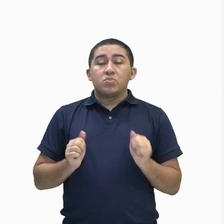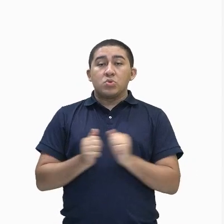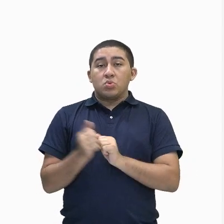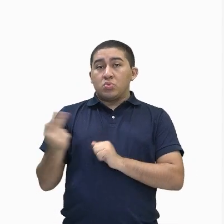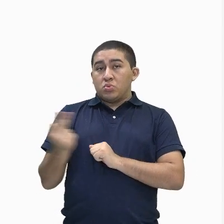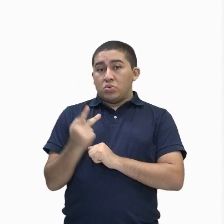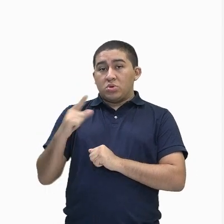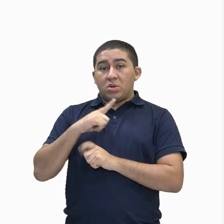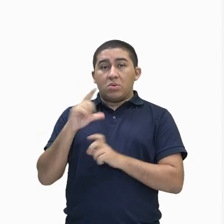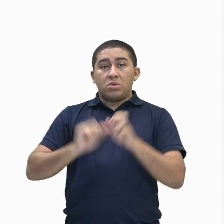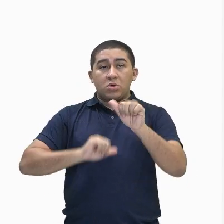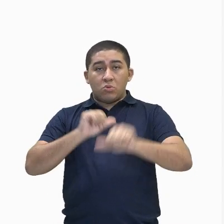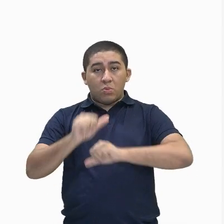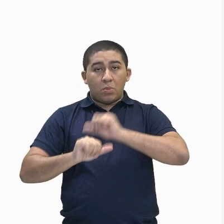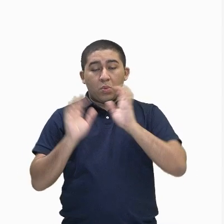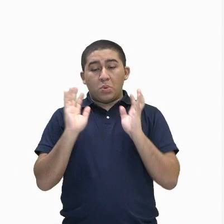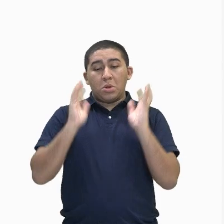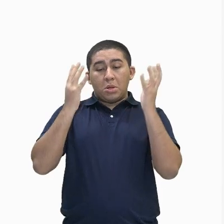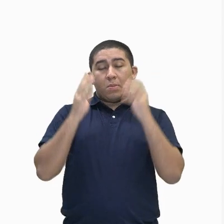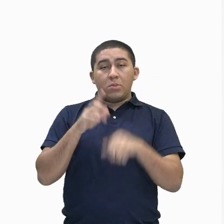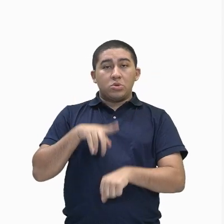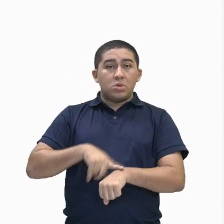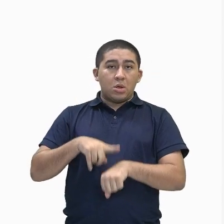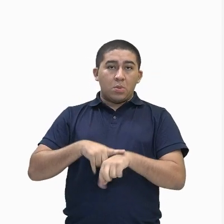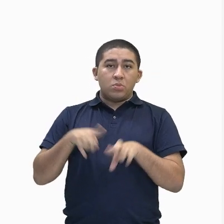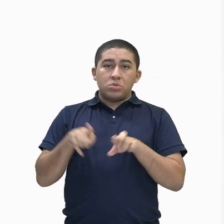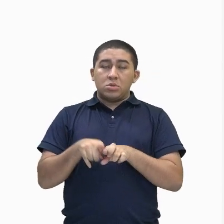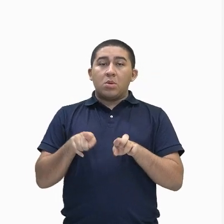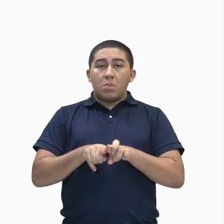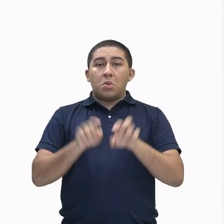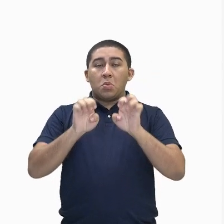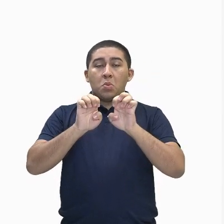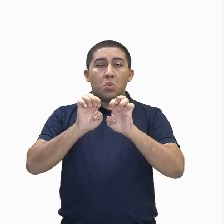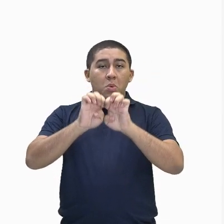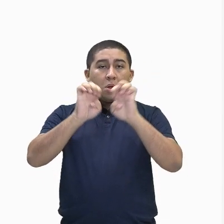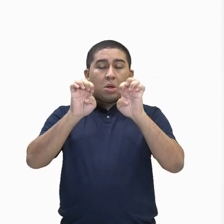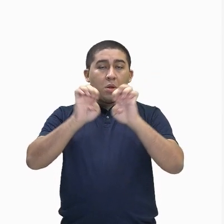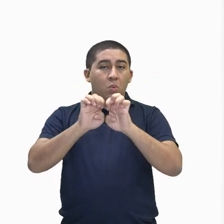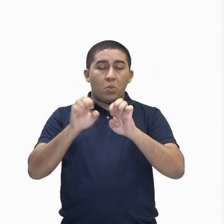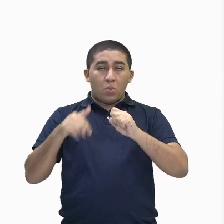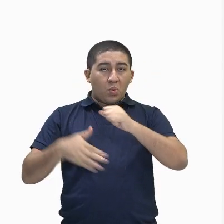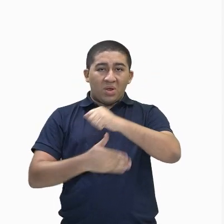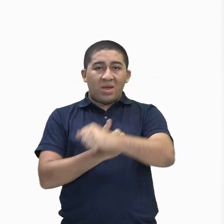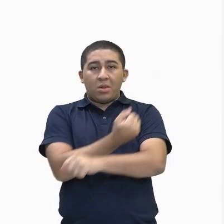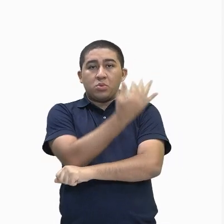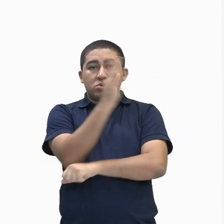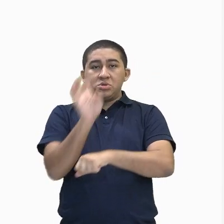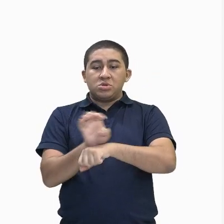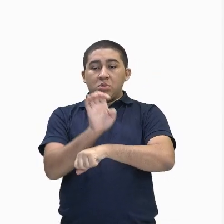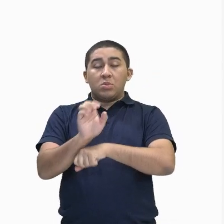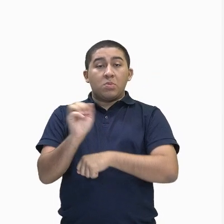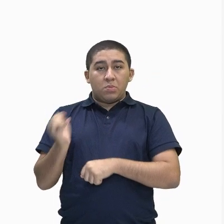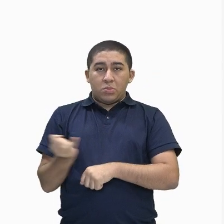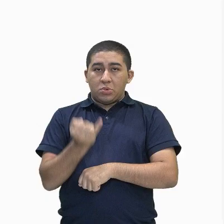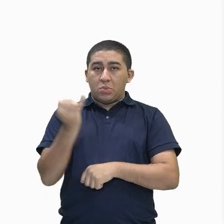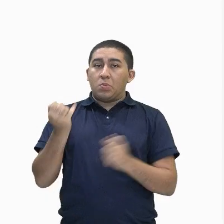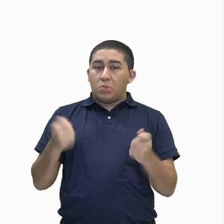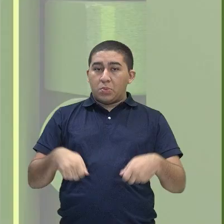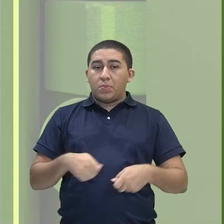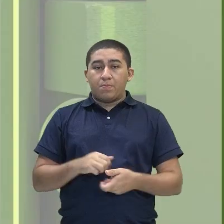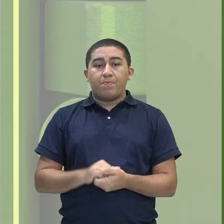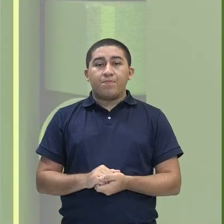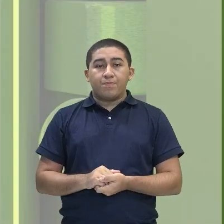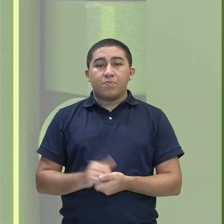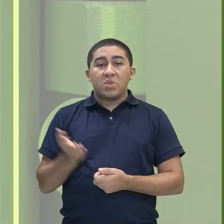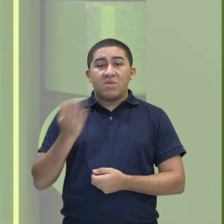moldam o clima, o tempo, os ecossistemas de maneiras fundamentais, certo? Então, vamos observar